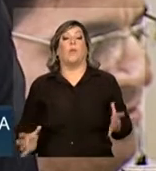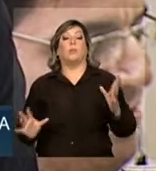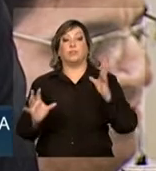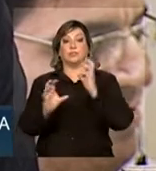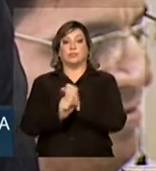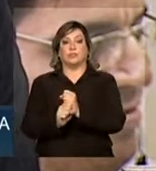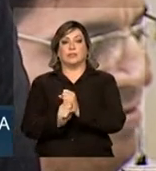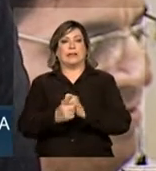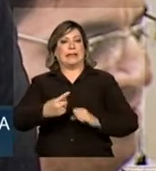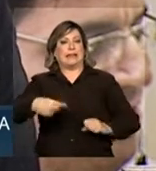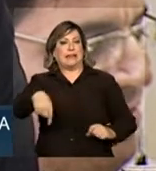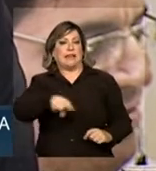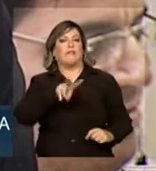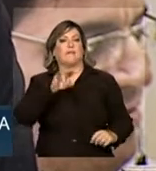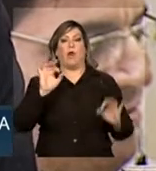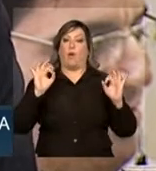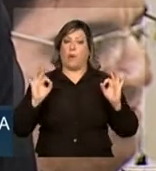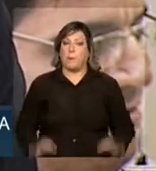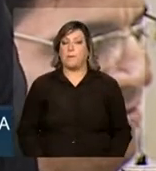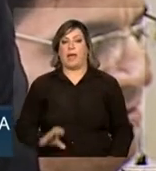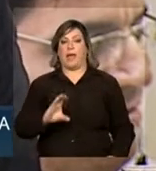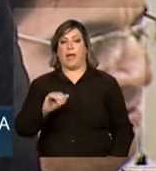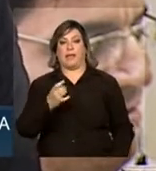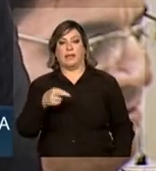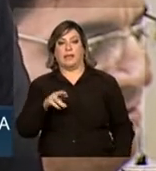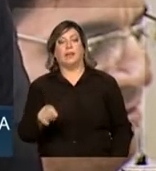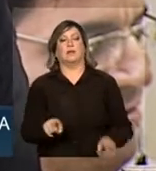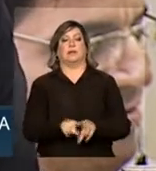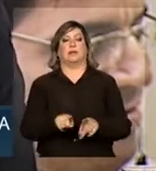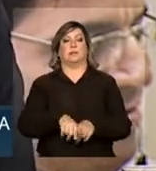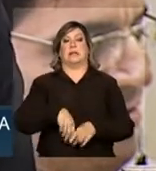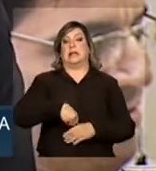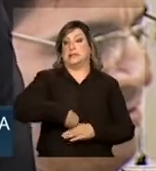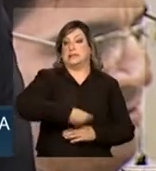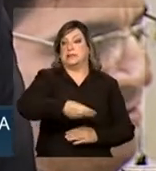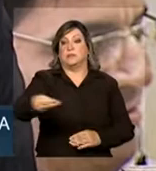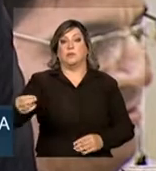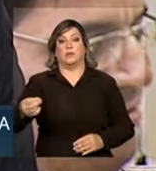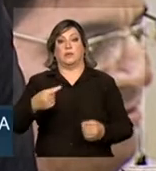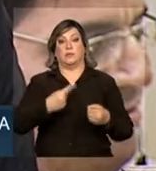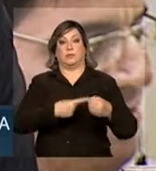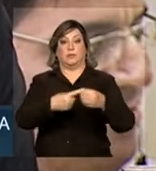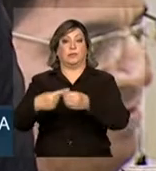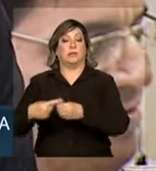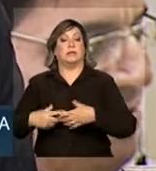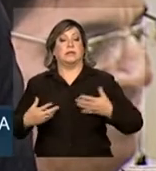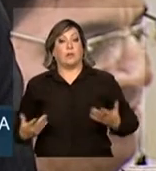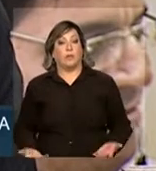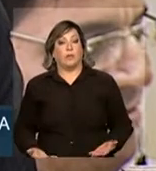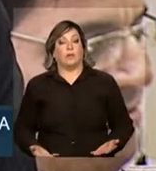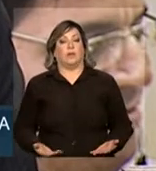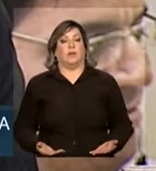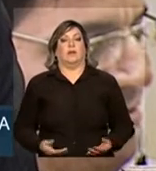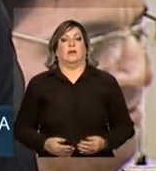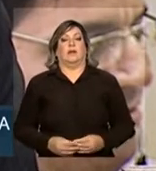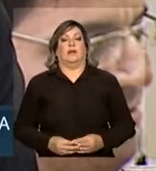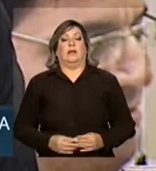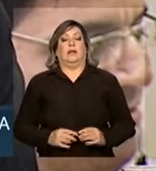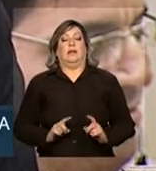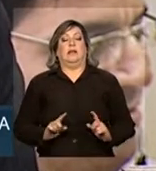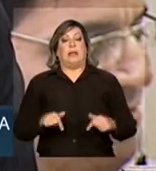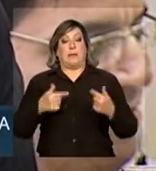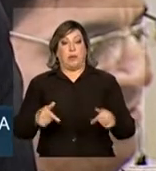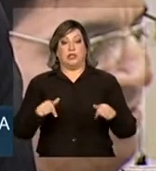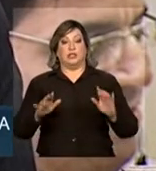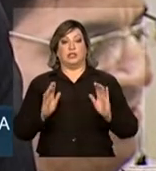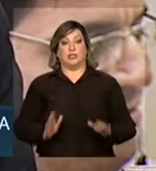deles que vai confirmar o cadastro a documentação a distribuição que V fazer nos municípios Então a partir eh Depois dessa